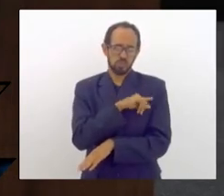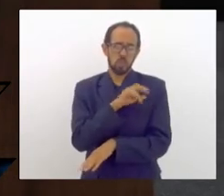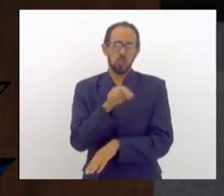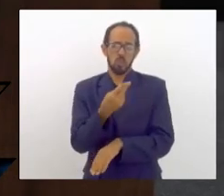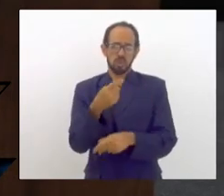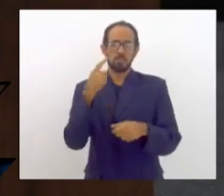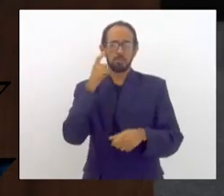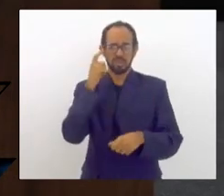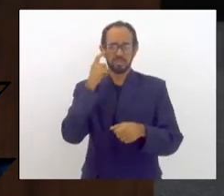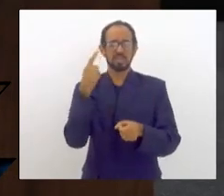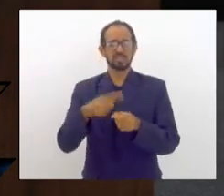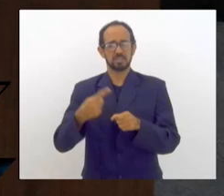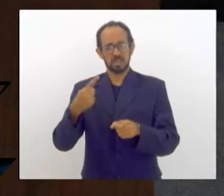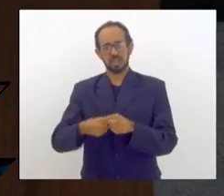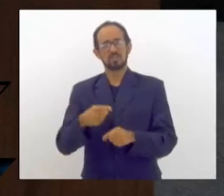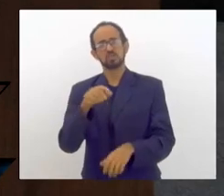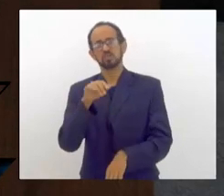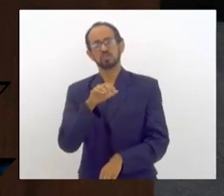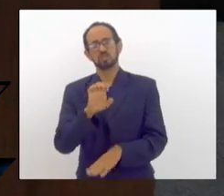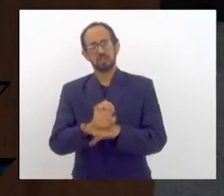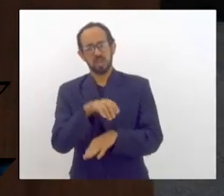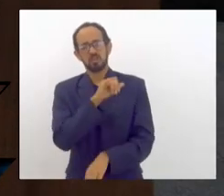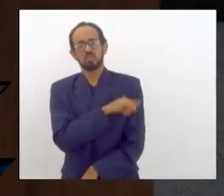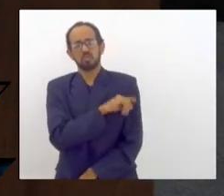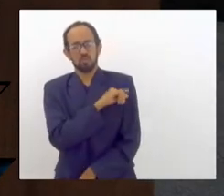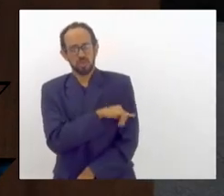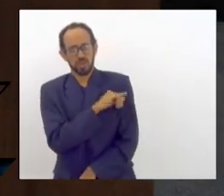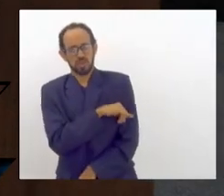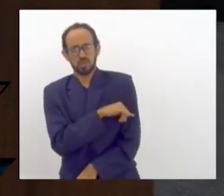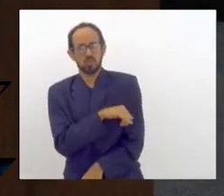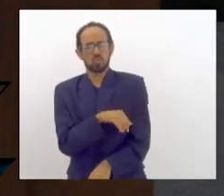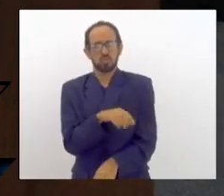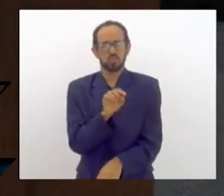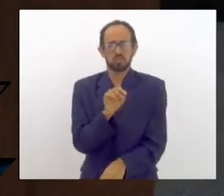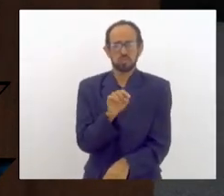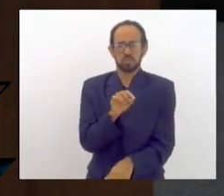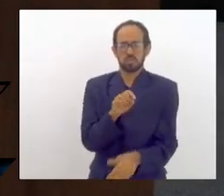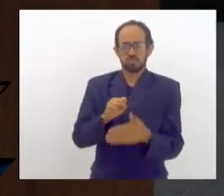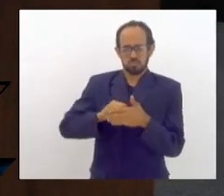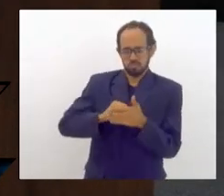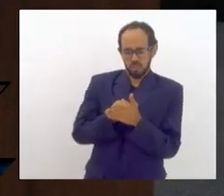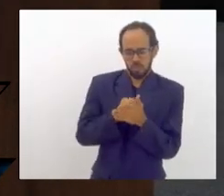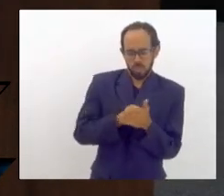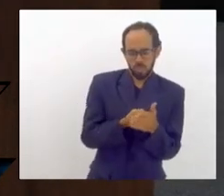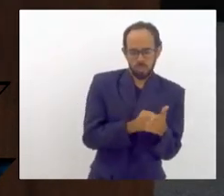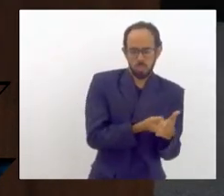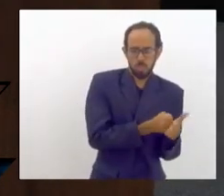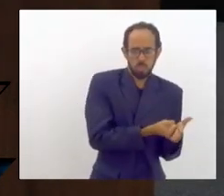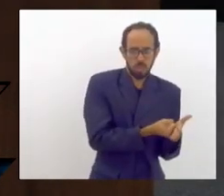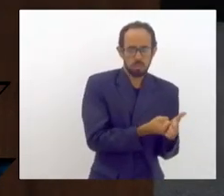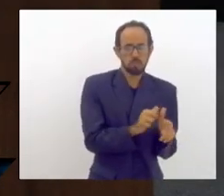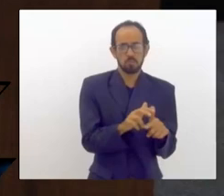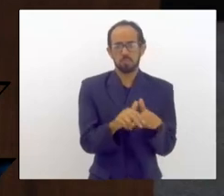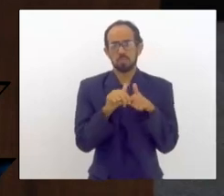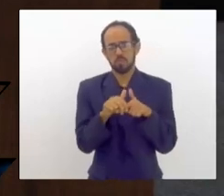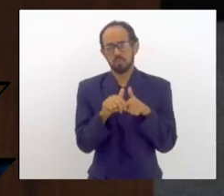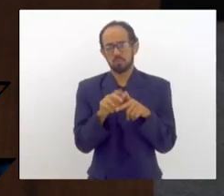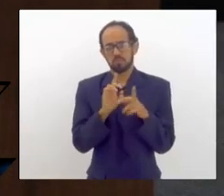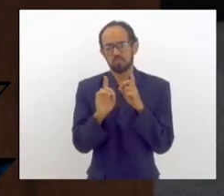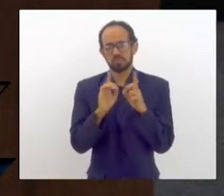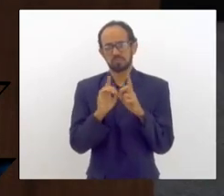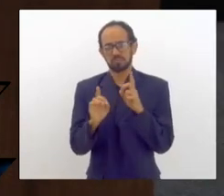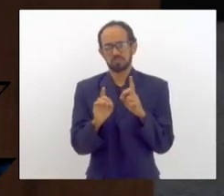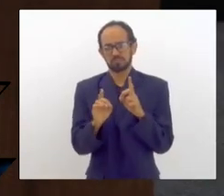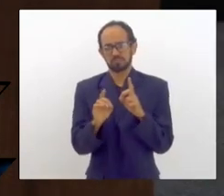do Estado do Rio de Janeiro, ser simplesmente atravancado, embolado, por conta de uma discussão